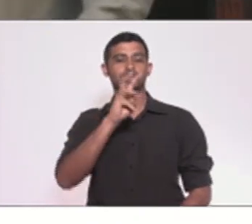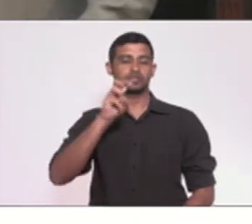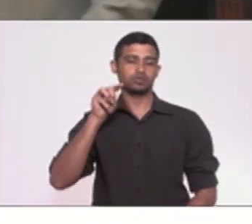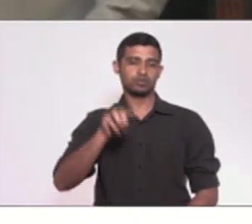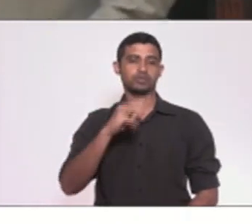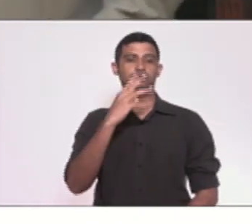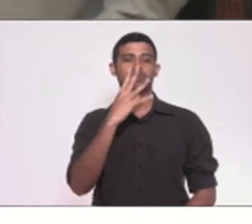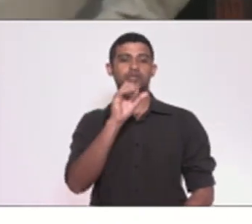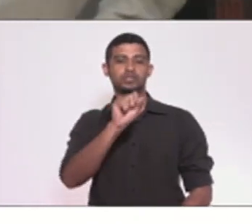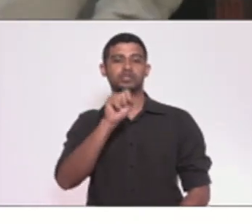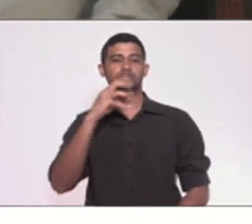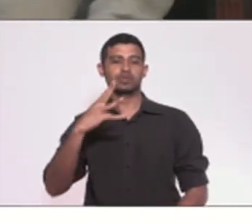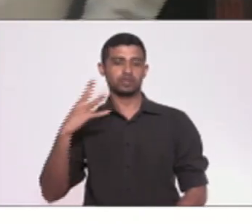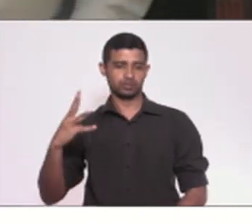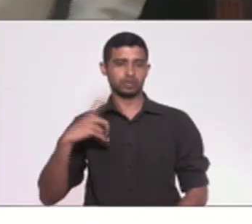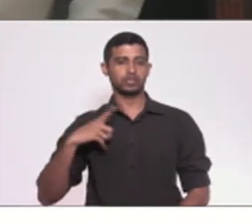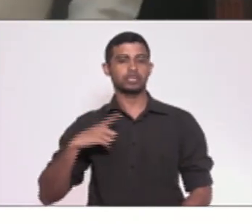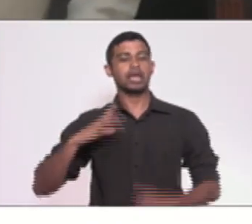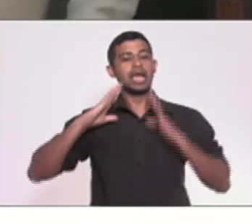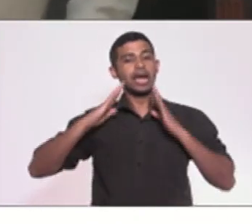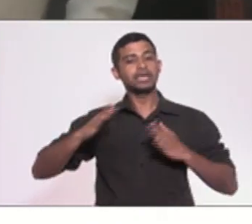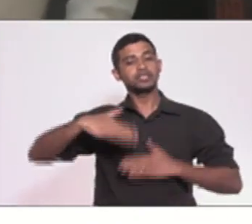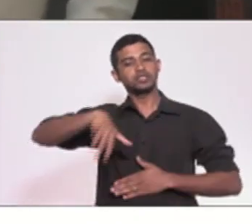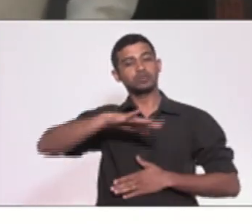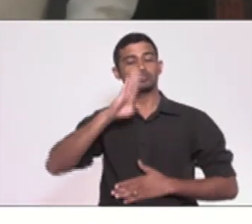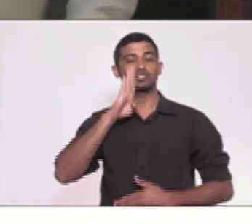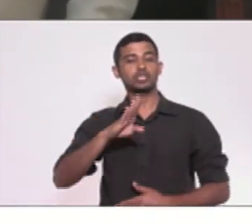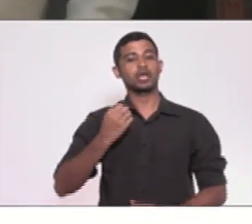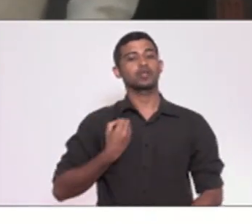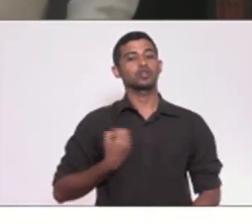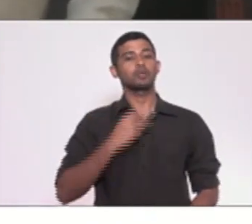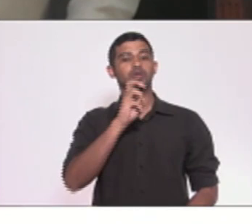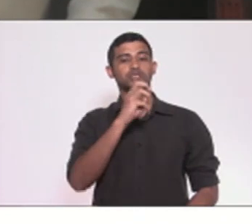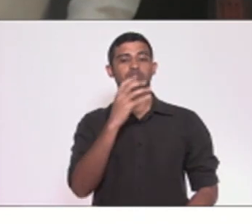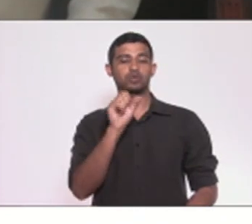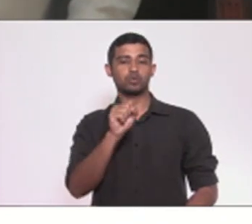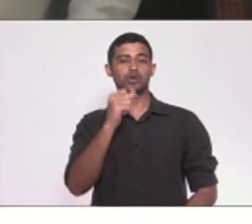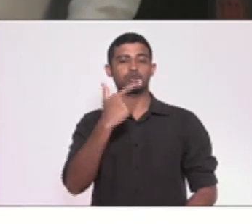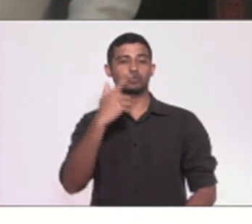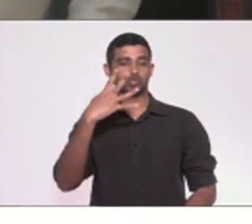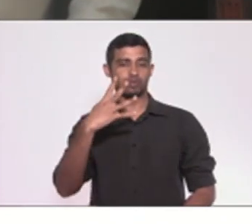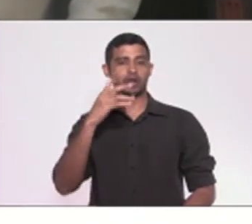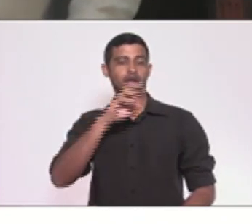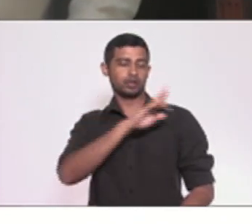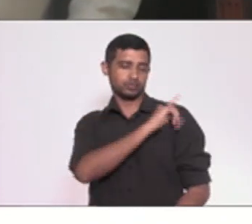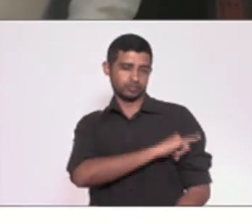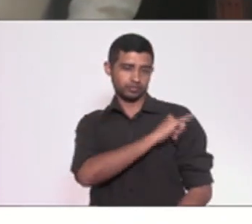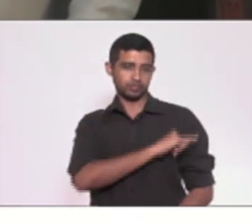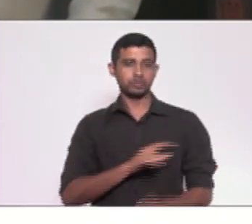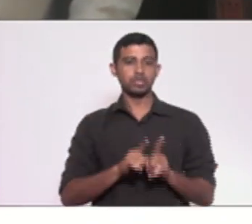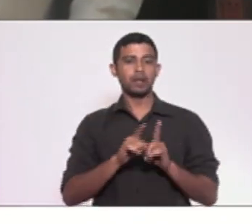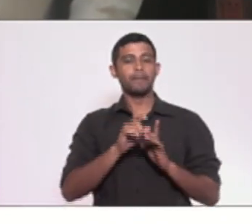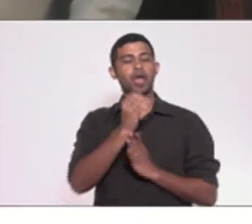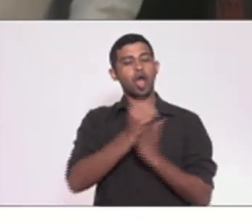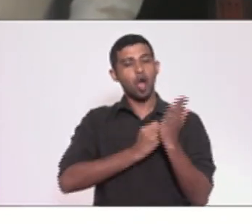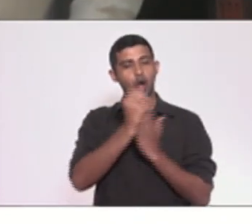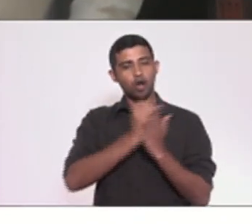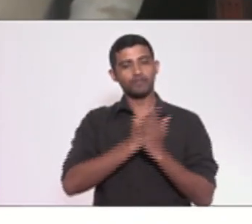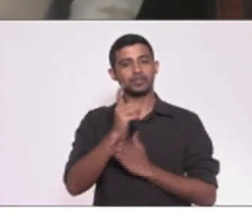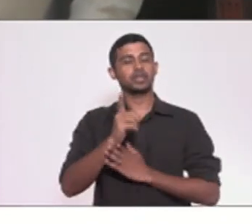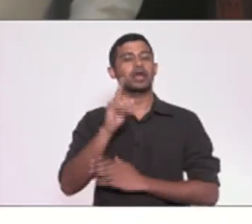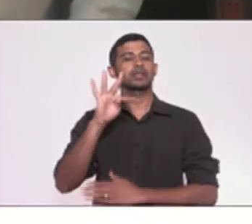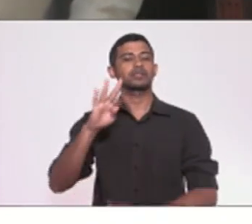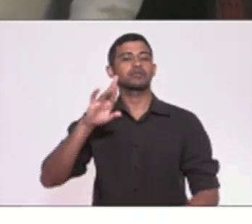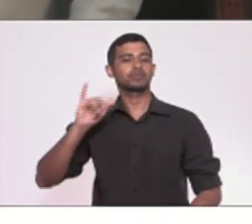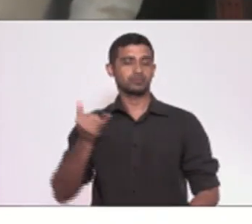35.144. Ação direta de inconstitucionalidade número 5824-RJ e ofício remetido pelo Tribunal Regional Federal